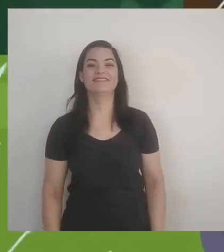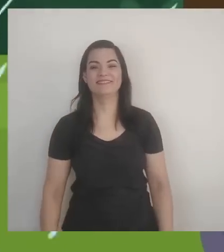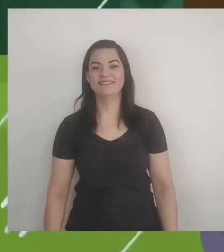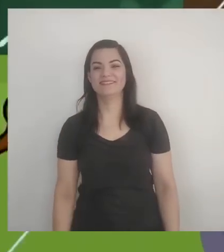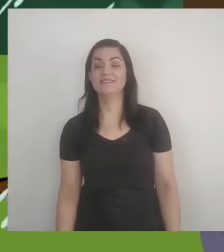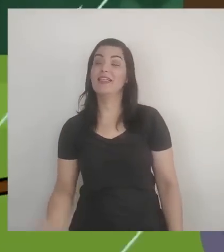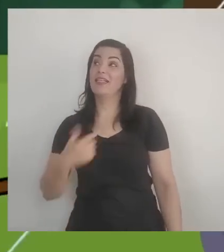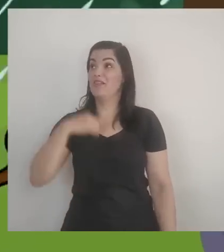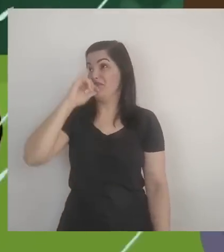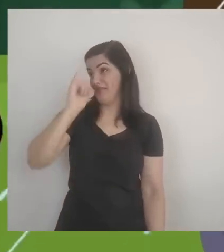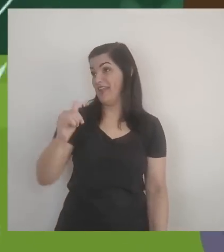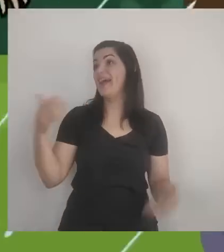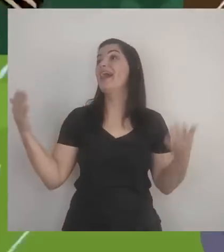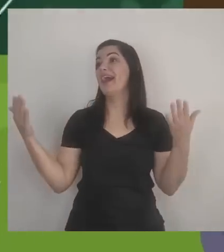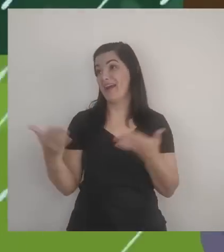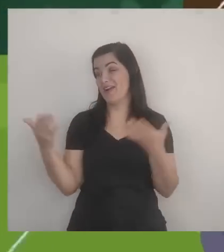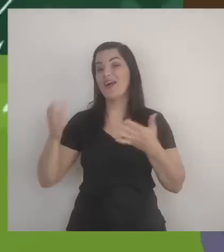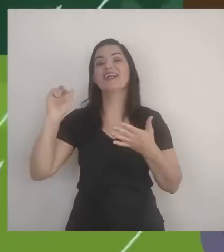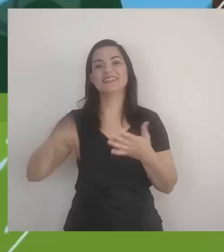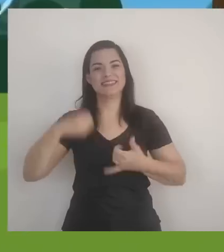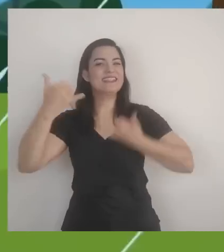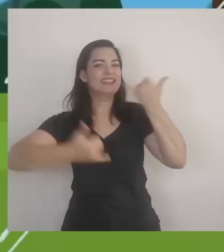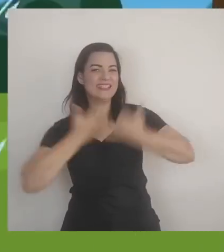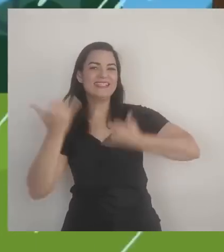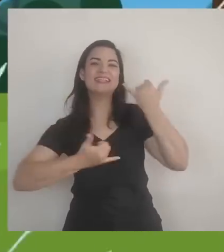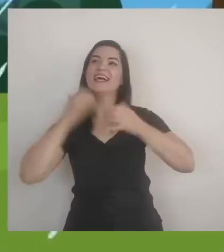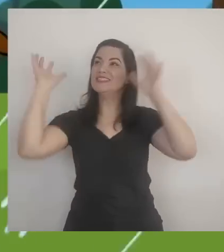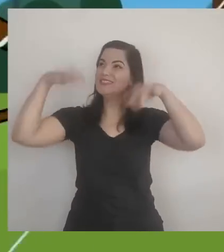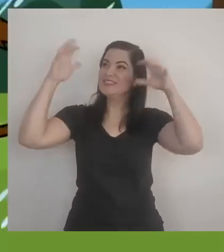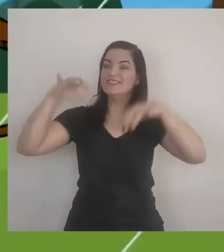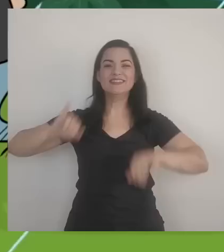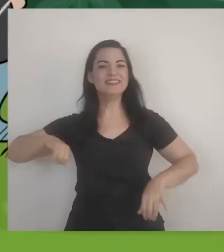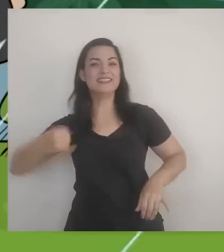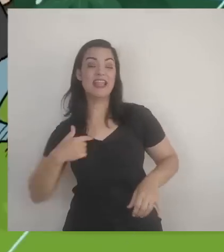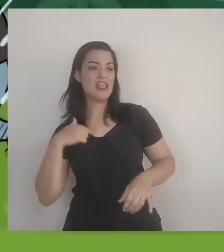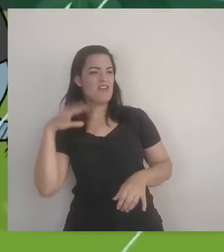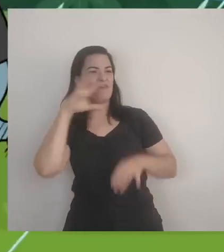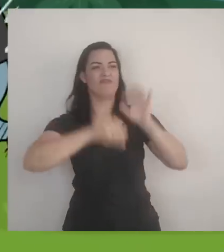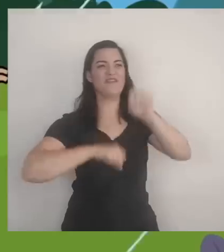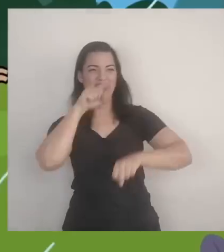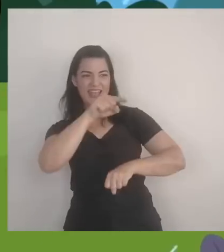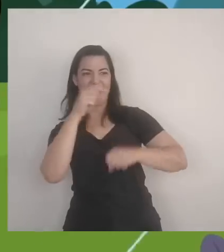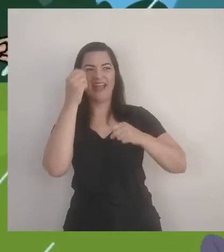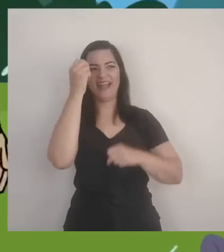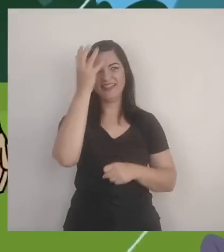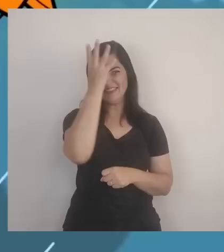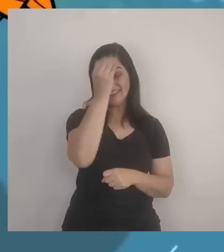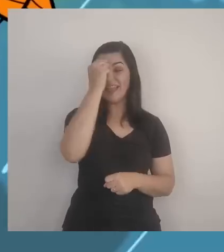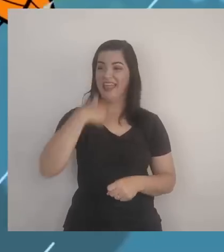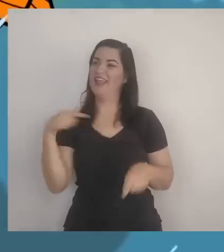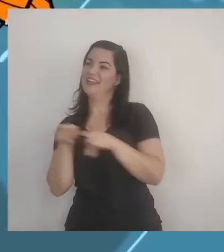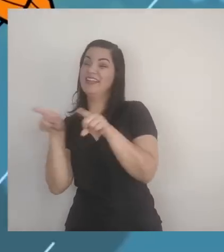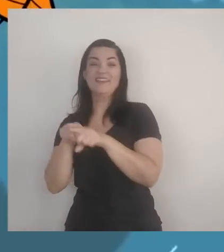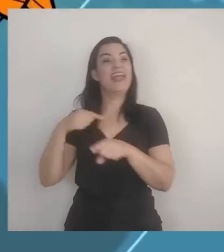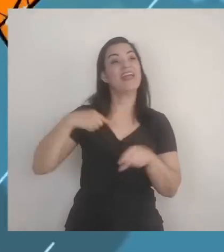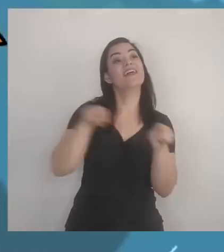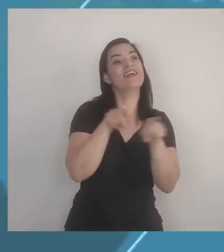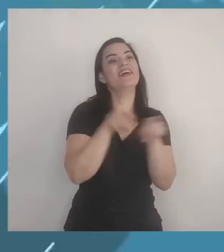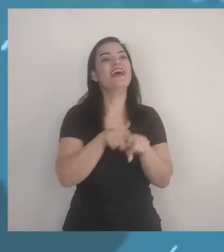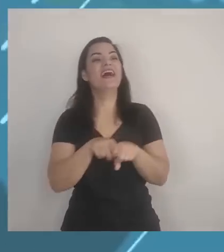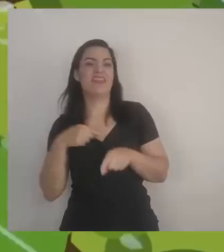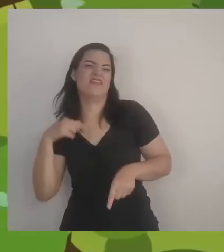Como eu disse, agora podemos brincar. Eu vou pegar você, Zico! Eu também! Eu também! Eu vou te